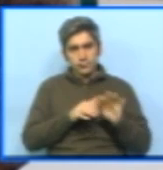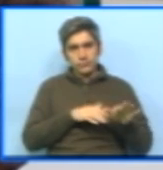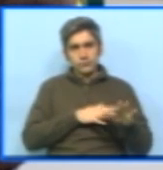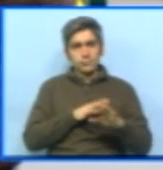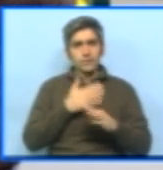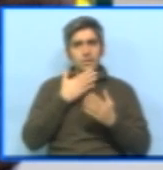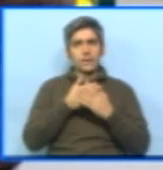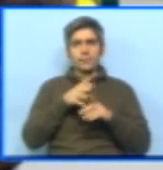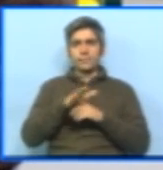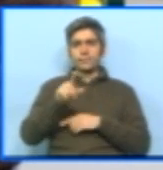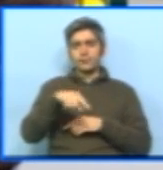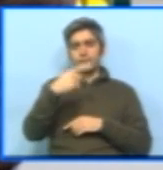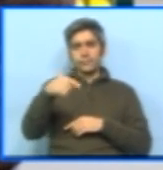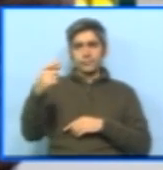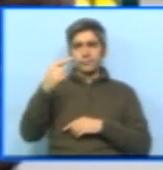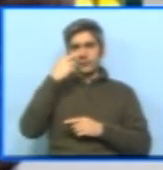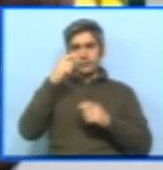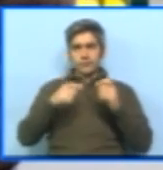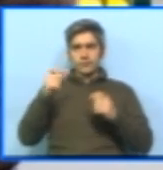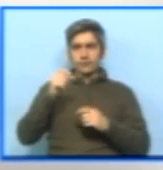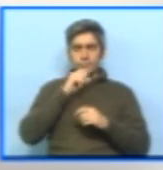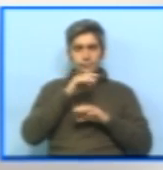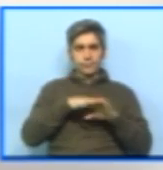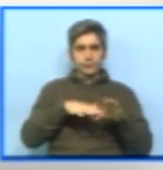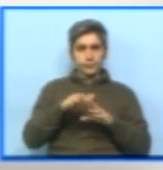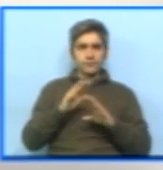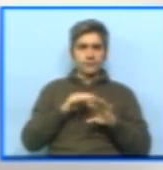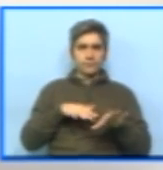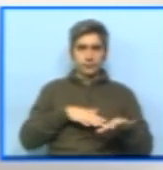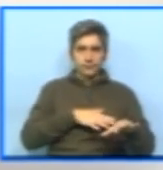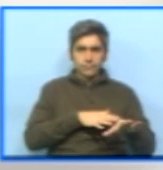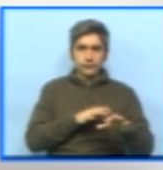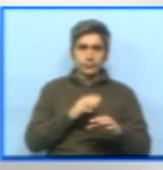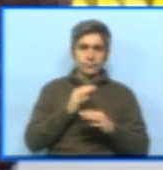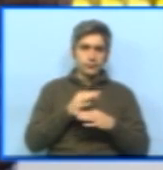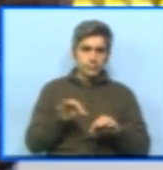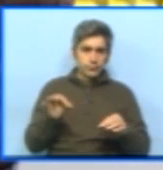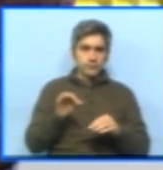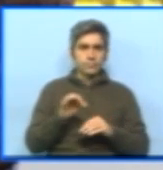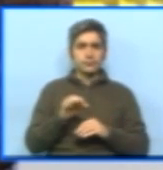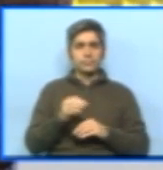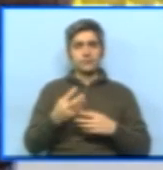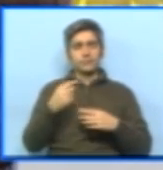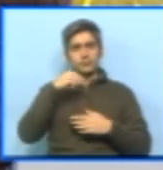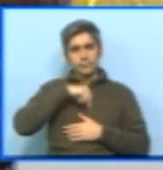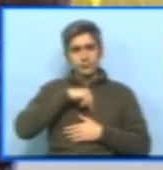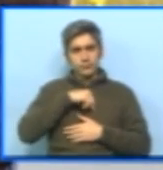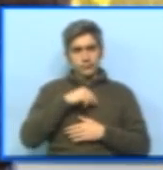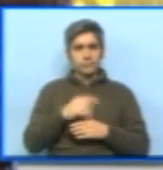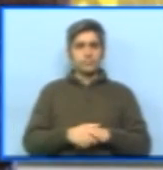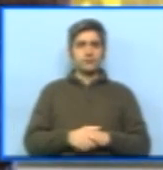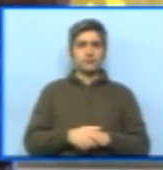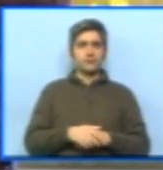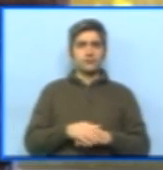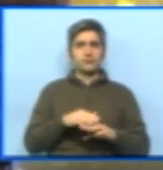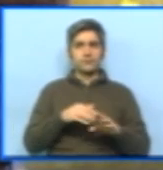outros possam fazer a romaria com simplicidade, com grande interioridade. Isso